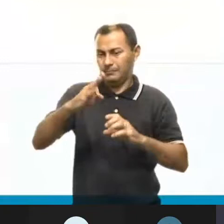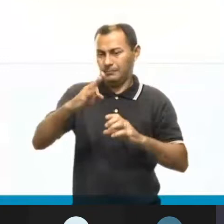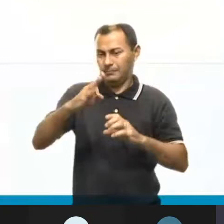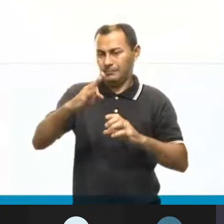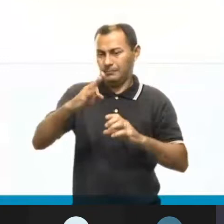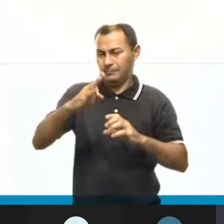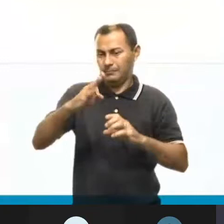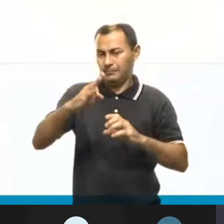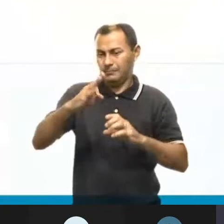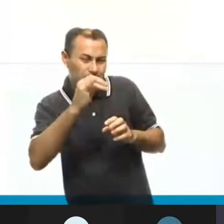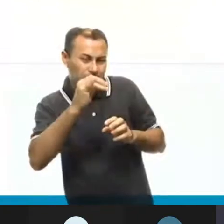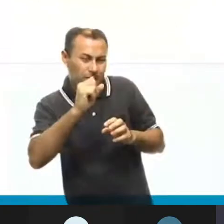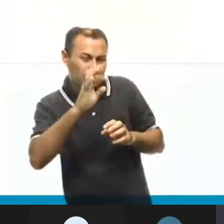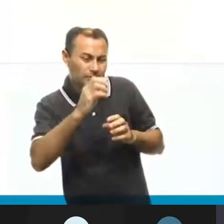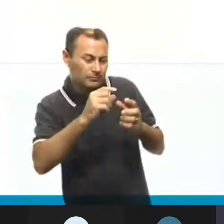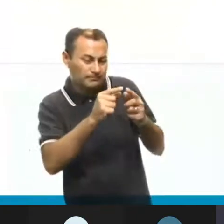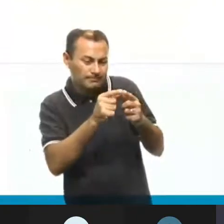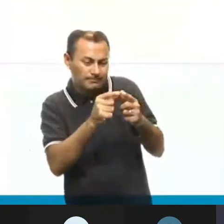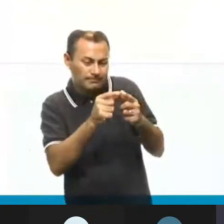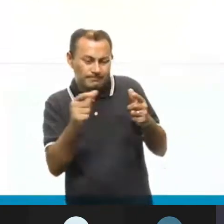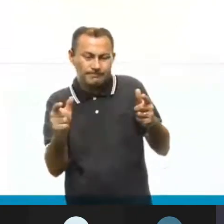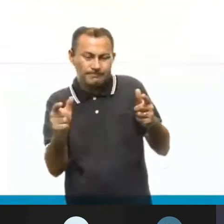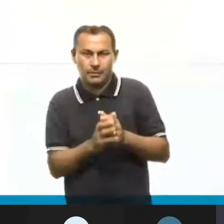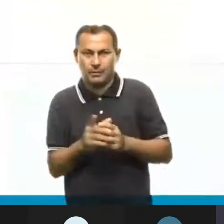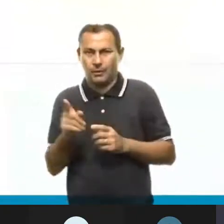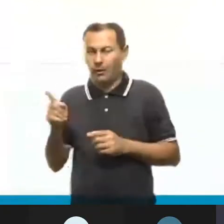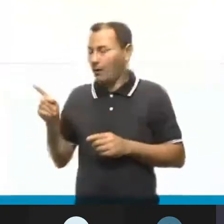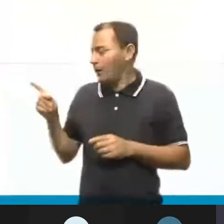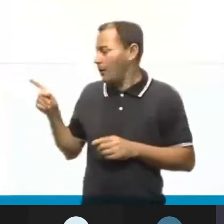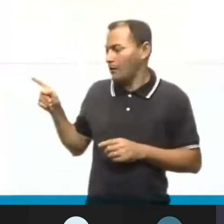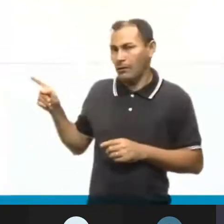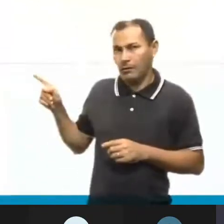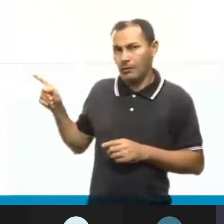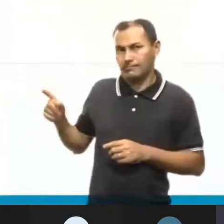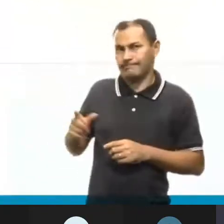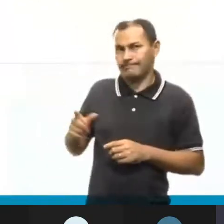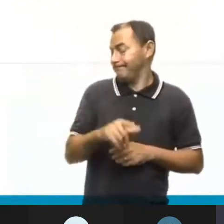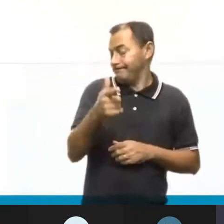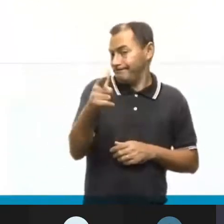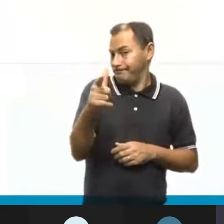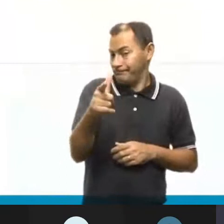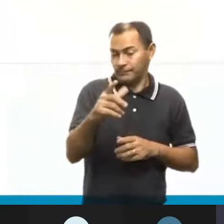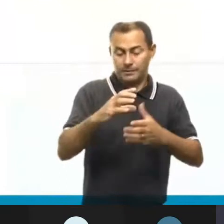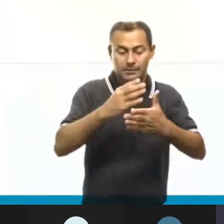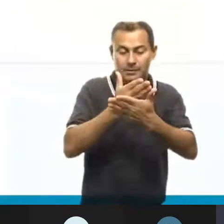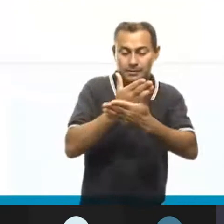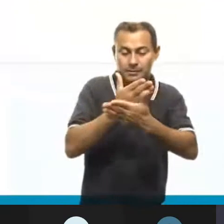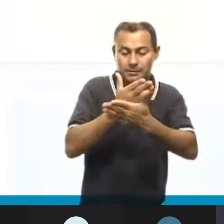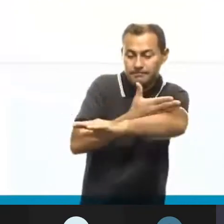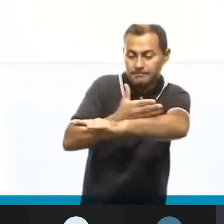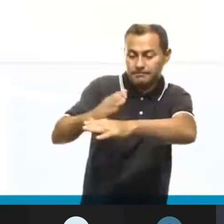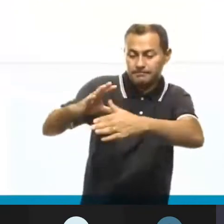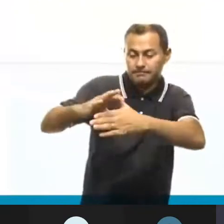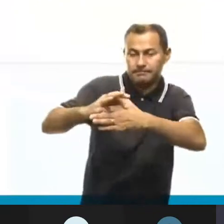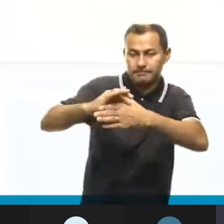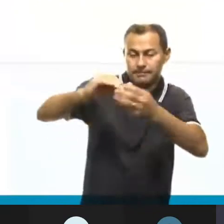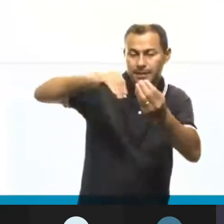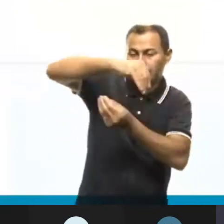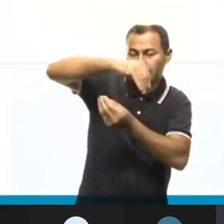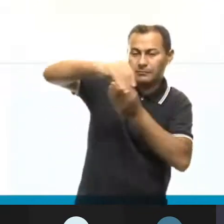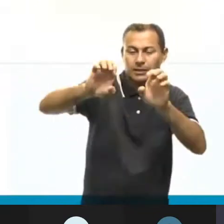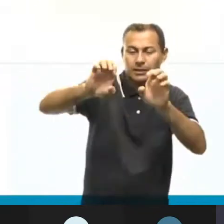características histológicas dos bronquíolos terminais. Então aqui no bronquíolo terminal eu não tenho cartilagem aqui, ó,